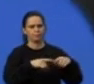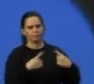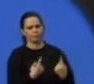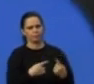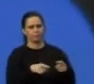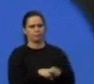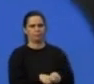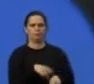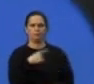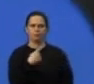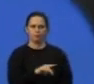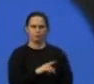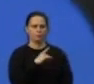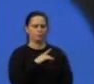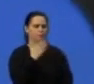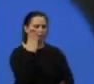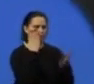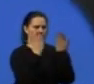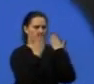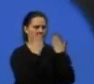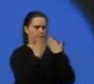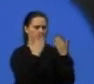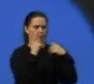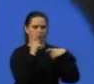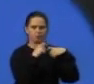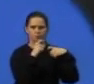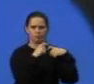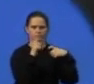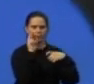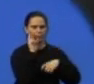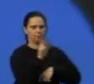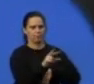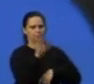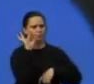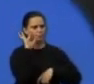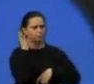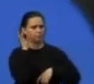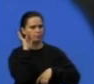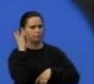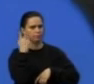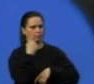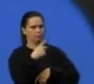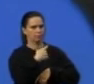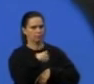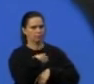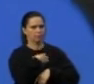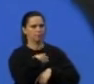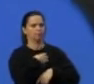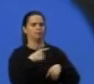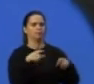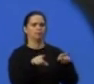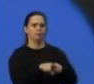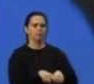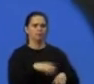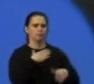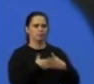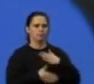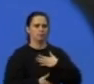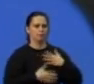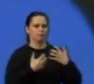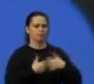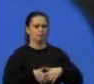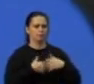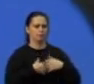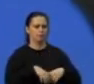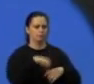à manifestação clínica ou sinais e sintomas, prezado aluno, pneumotórax, que é a presença de